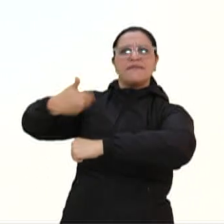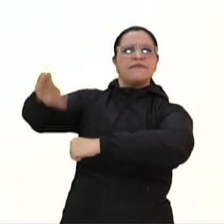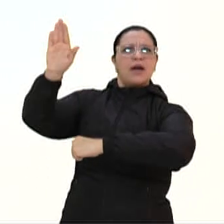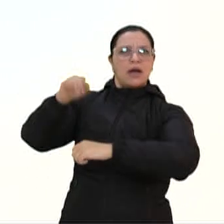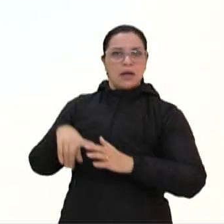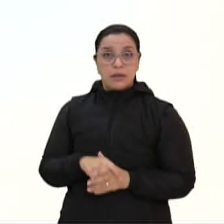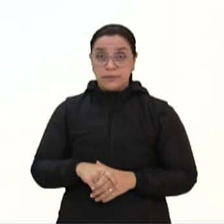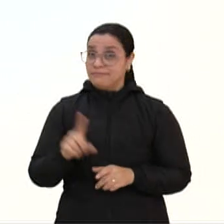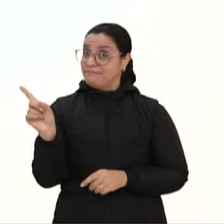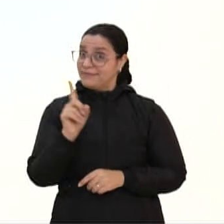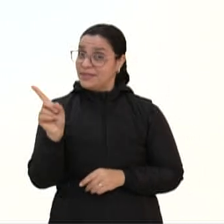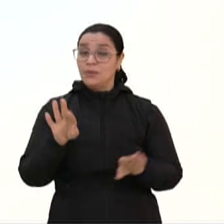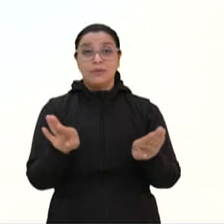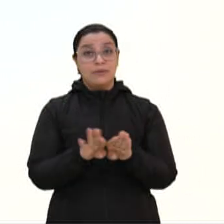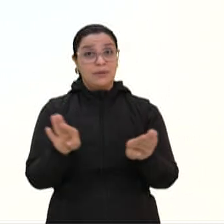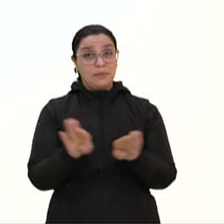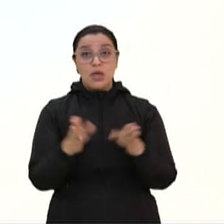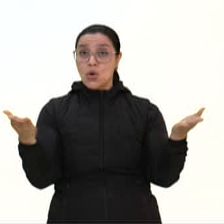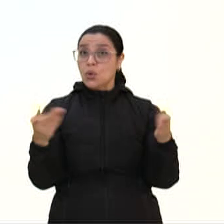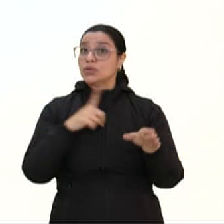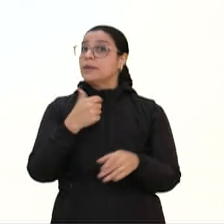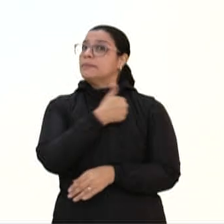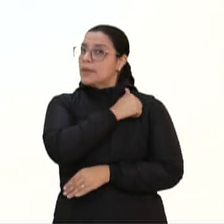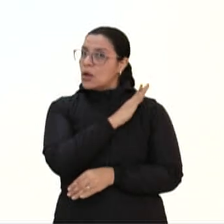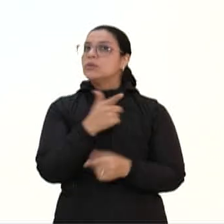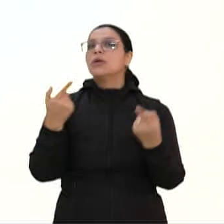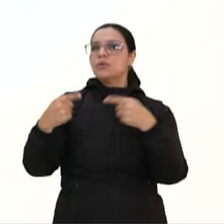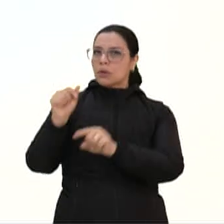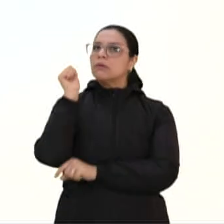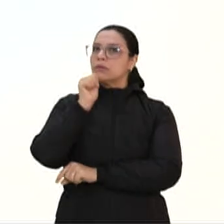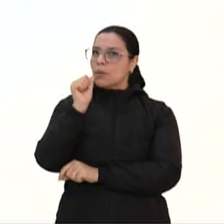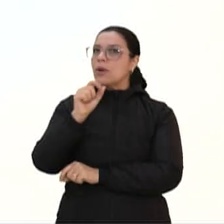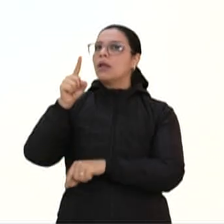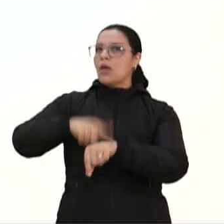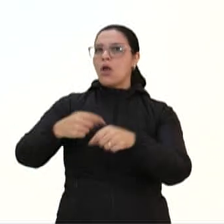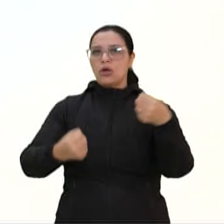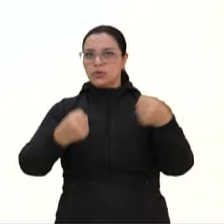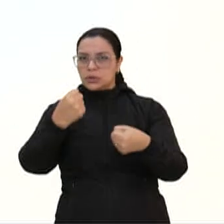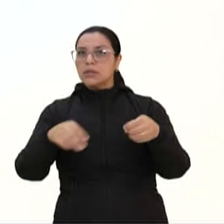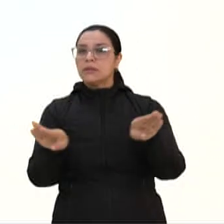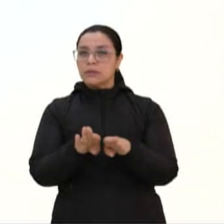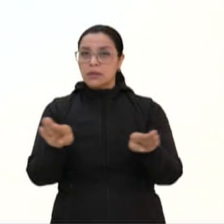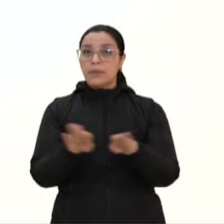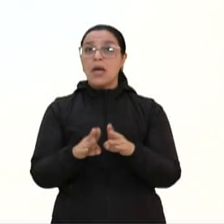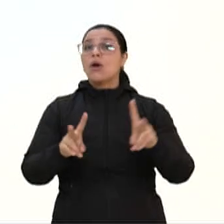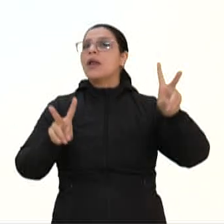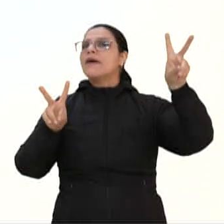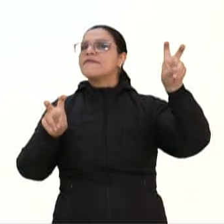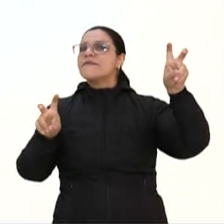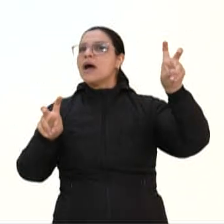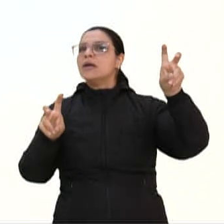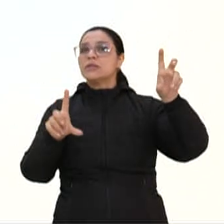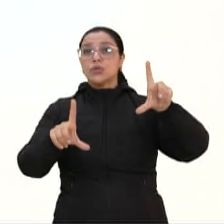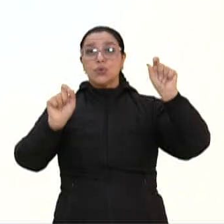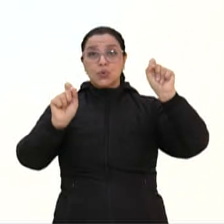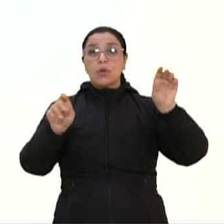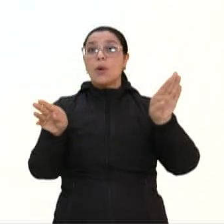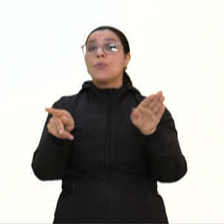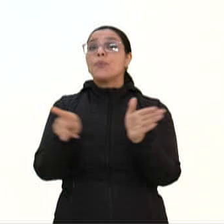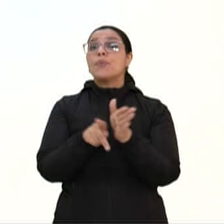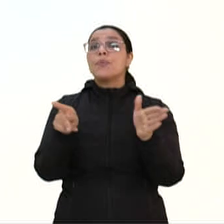fogão. Entretanto, existe sim um preconceito contra a mulher ao volante. Retire do fragmento acima o emprego